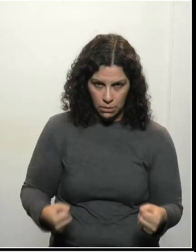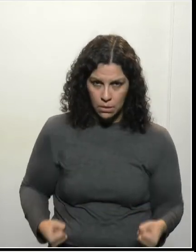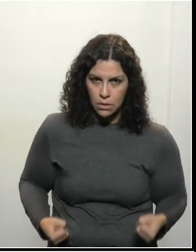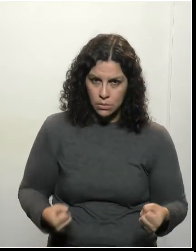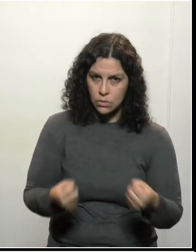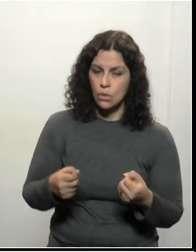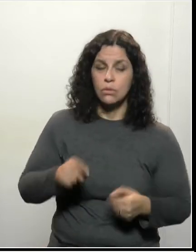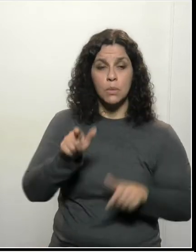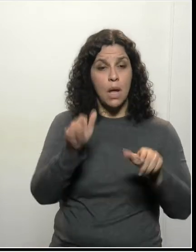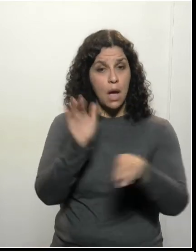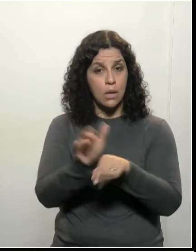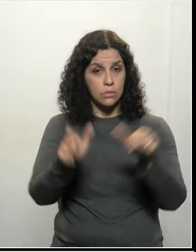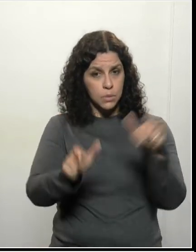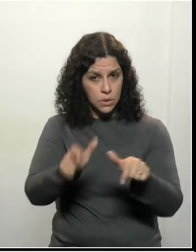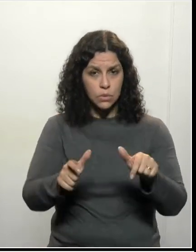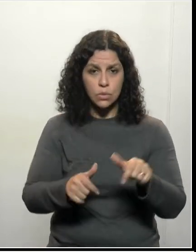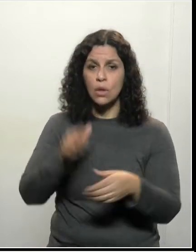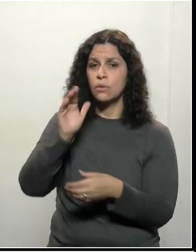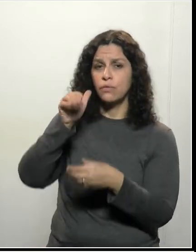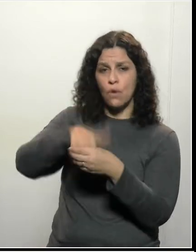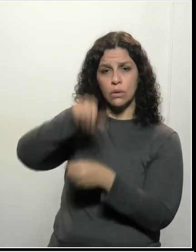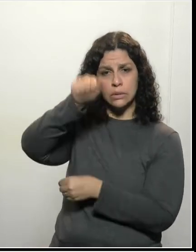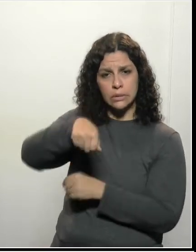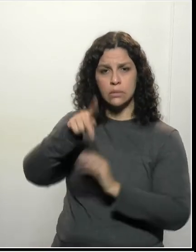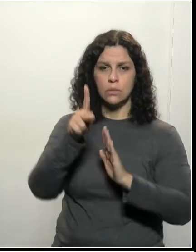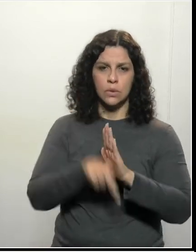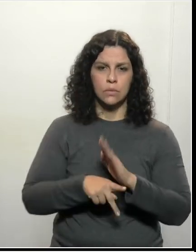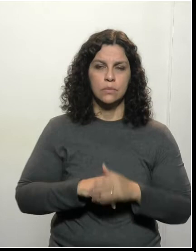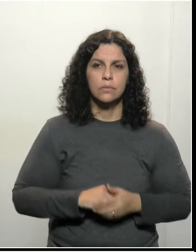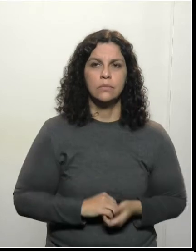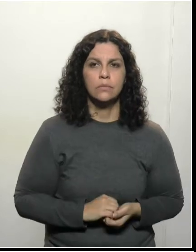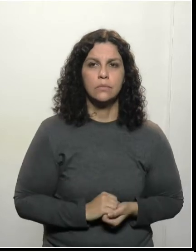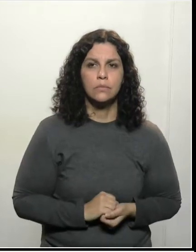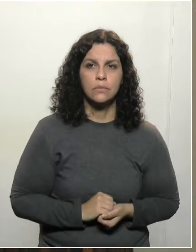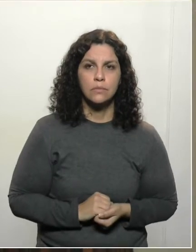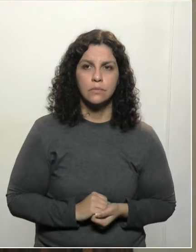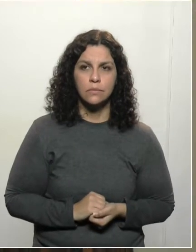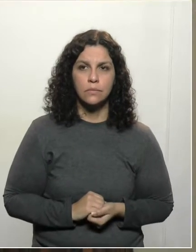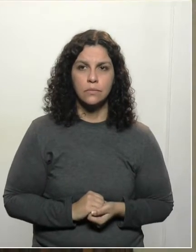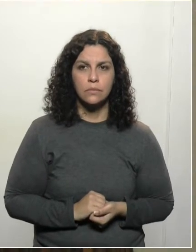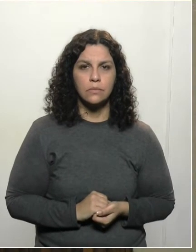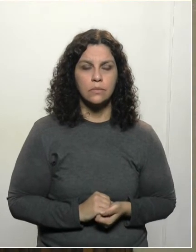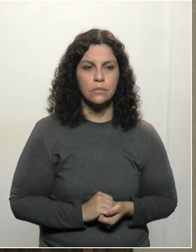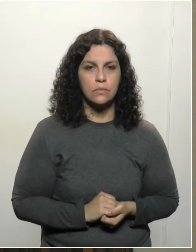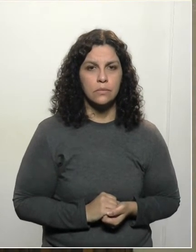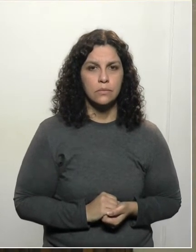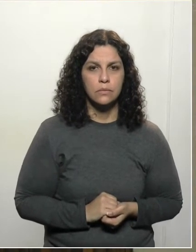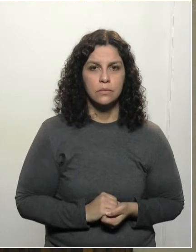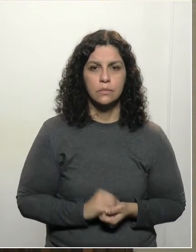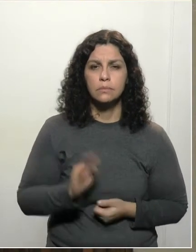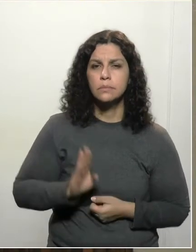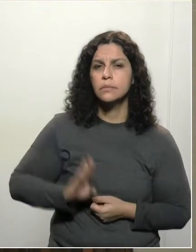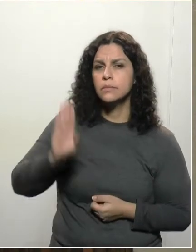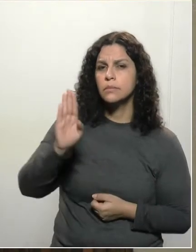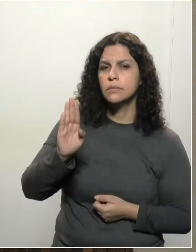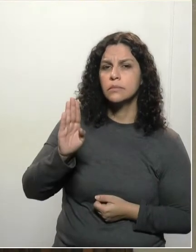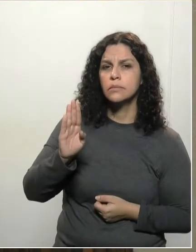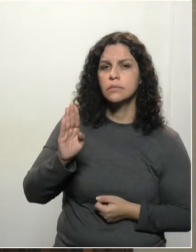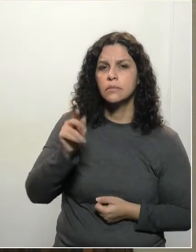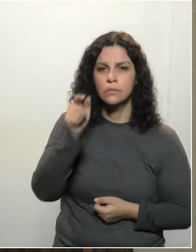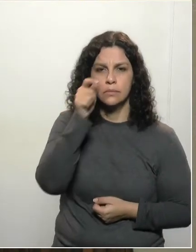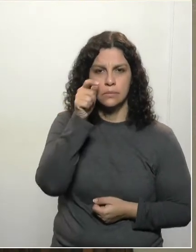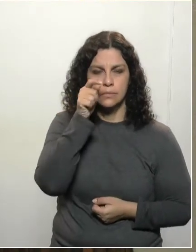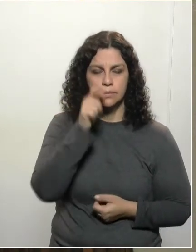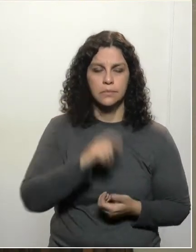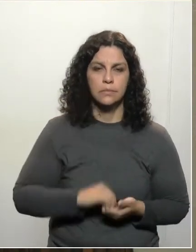encaminhamento é favorável, voto sim ao projeto. para encaminhar, deputado